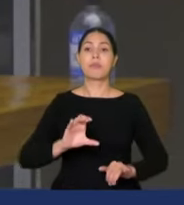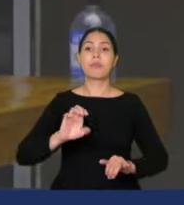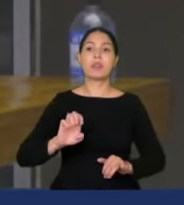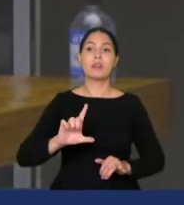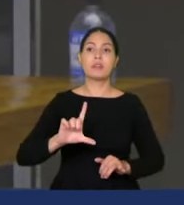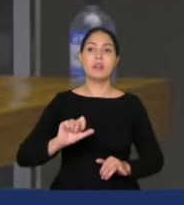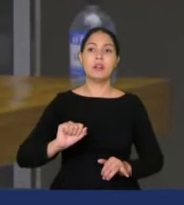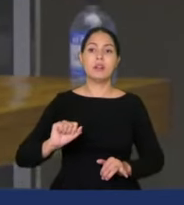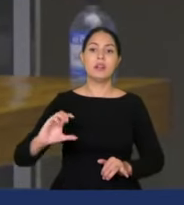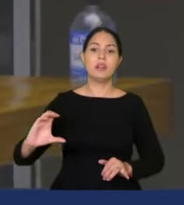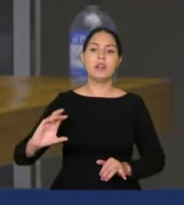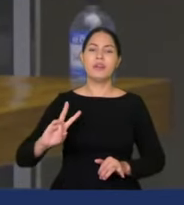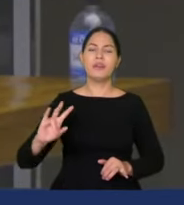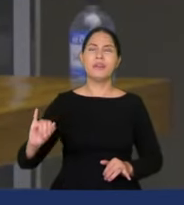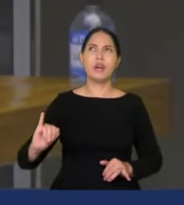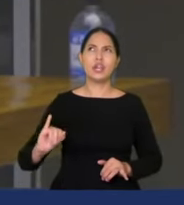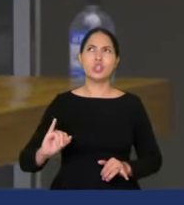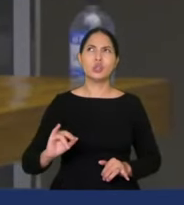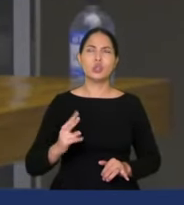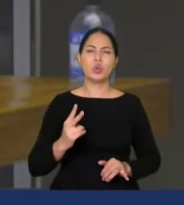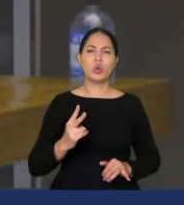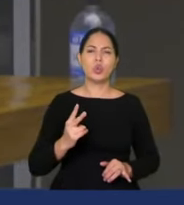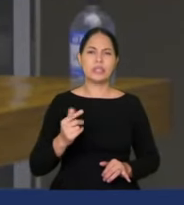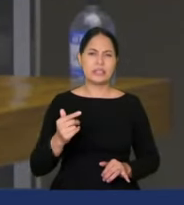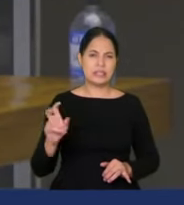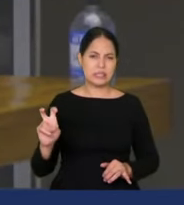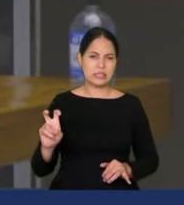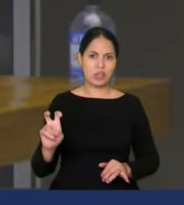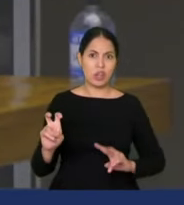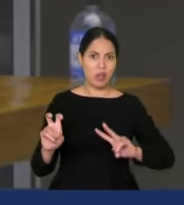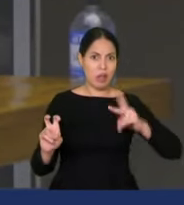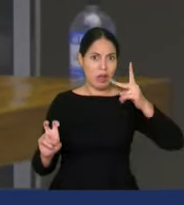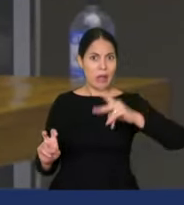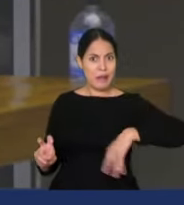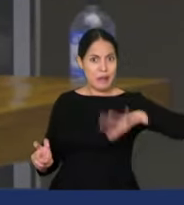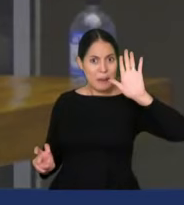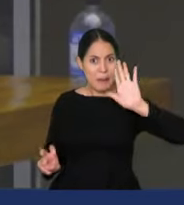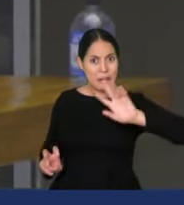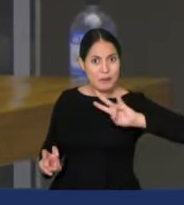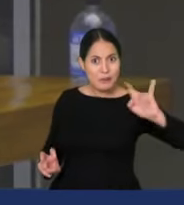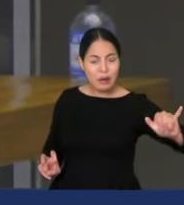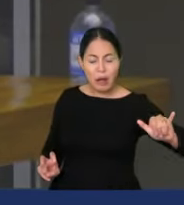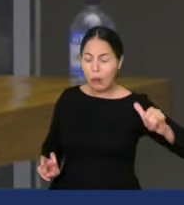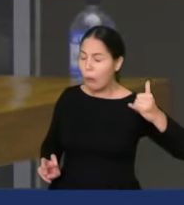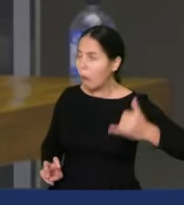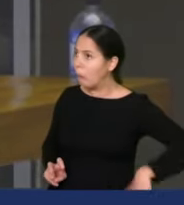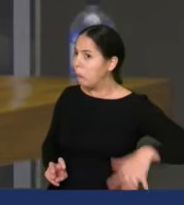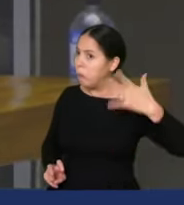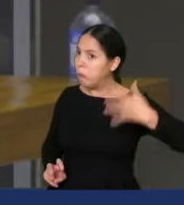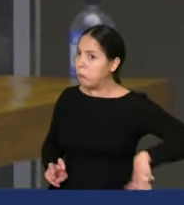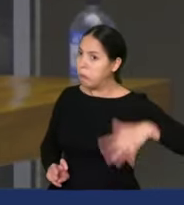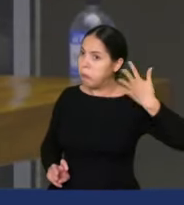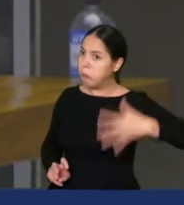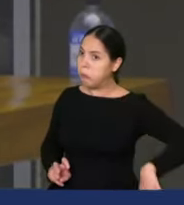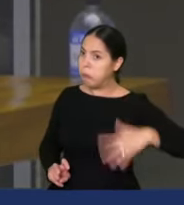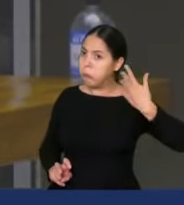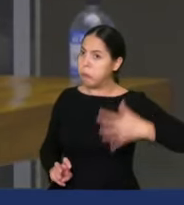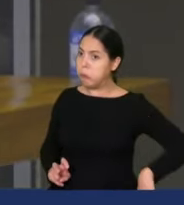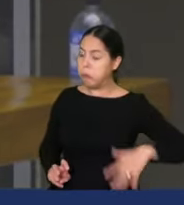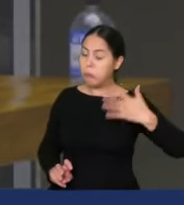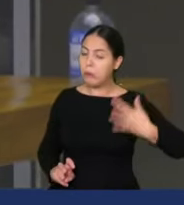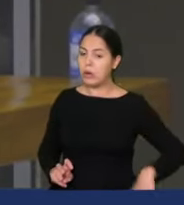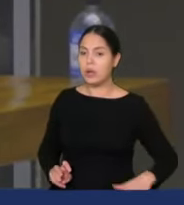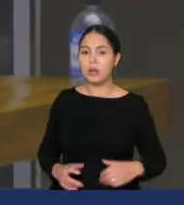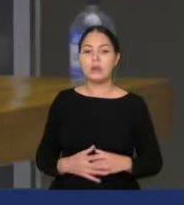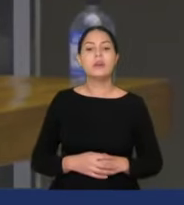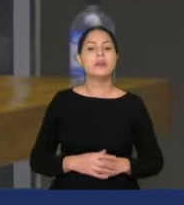Está falando que vai subir mais. É essa inflação de preço que tem provocado inflação,